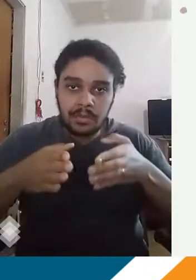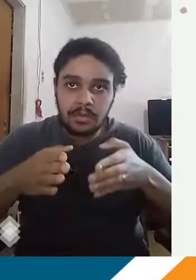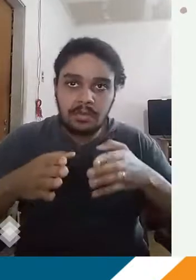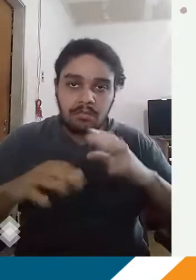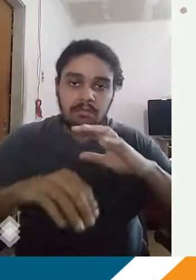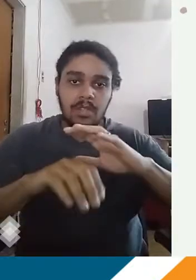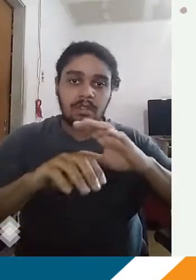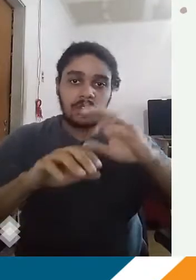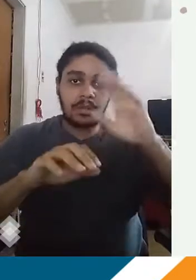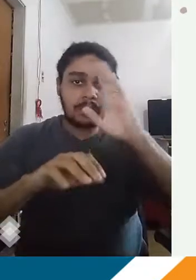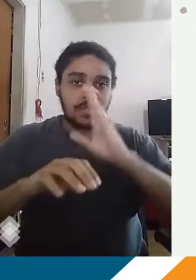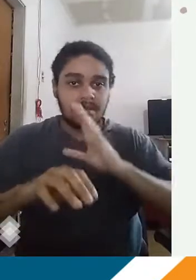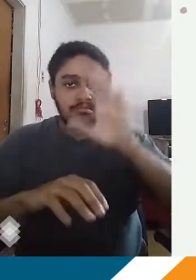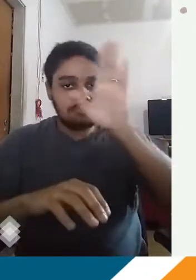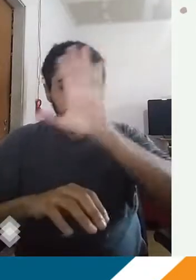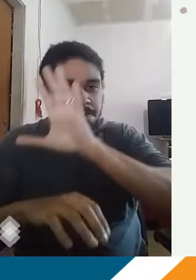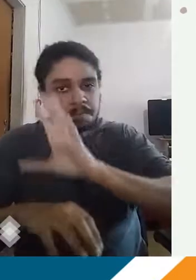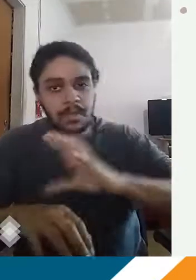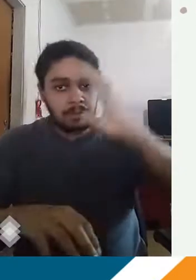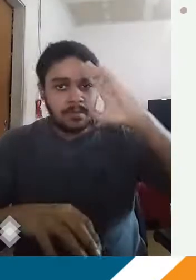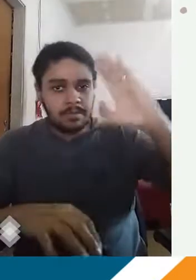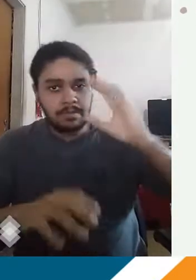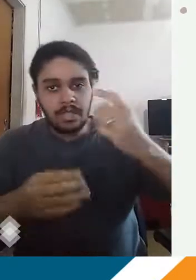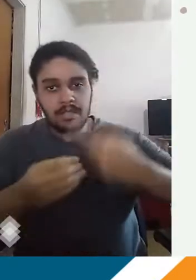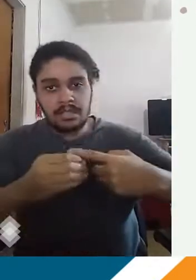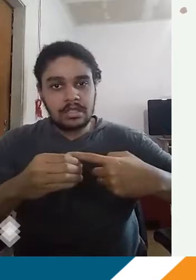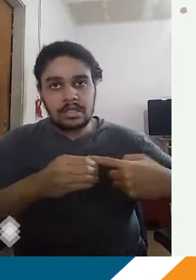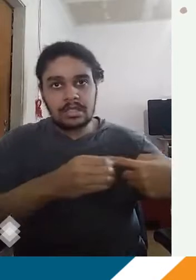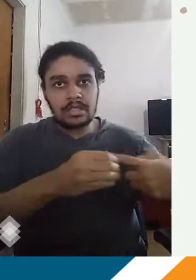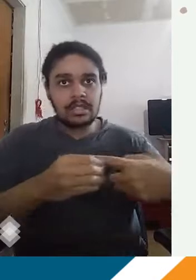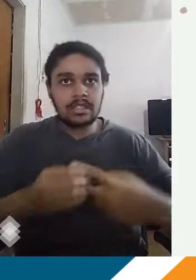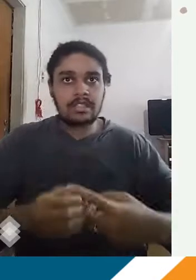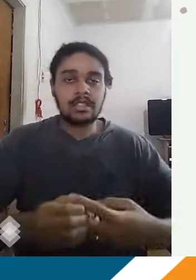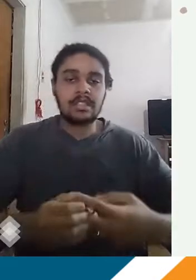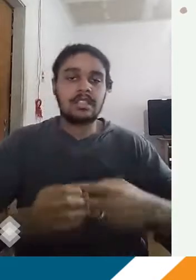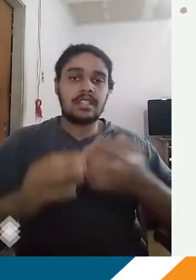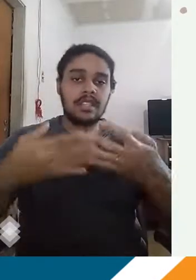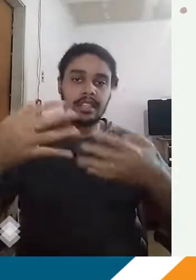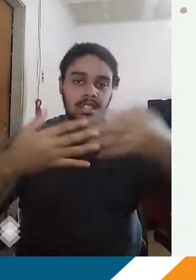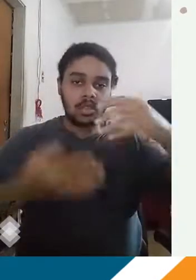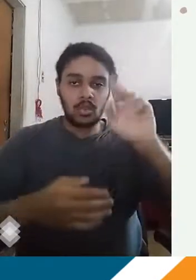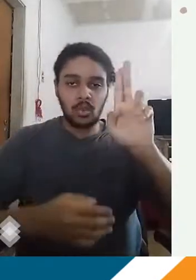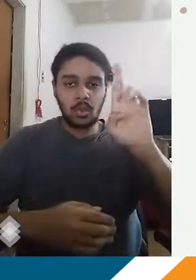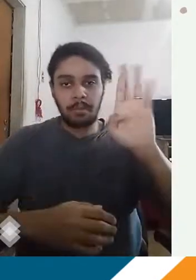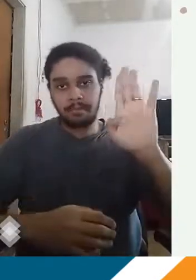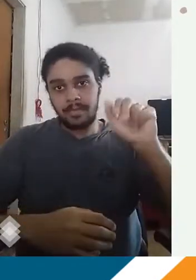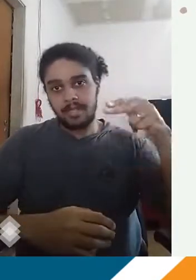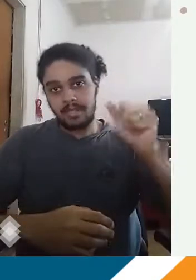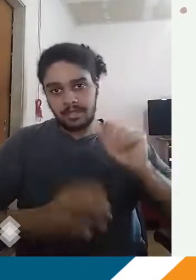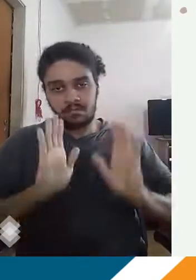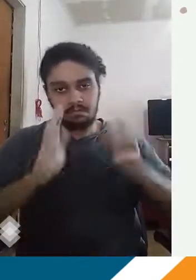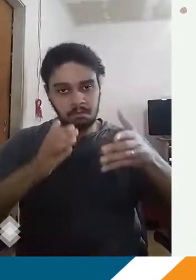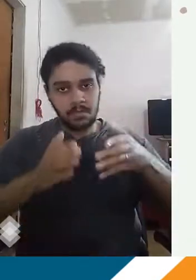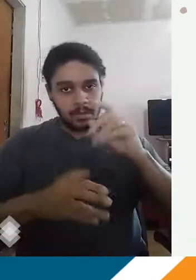concentração populacional na faixa litorânea, se podemos observar ali as principais cidades estão nessa região, a hierarquia e redes urbanas